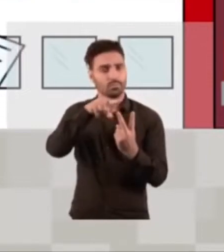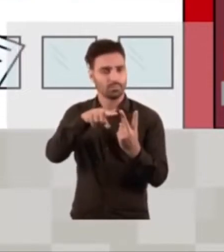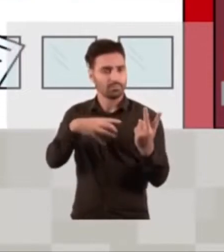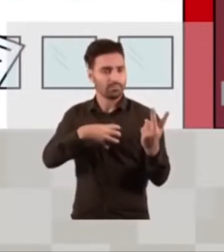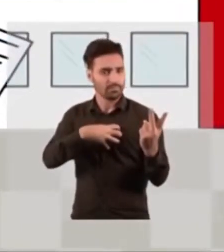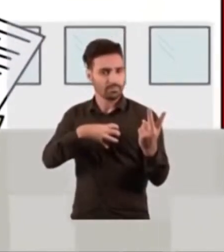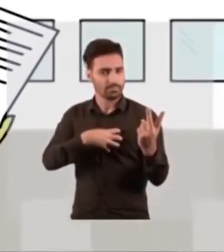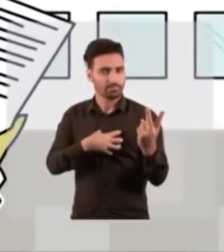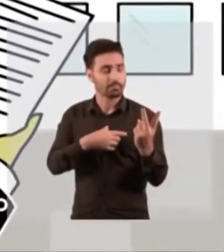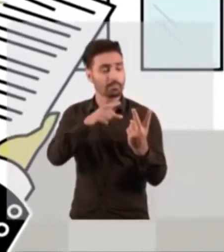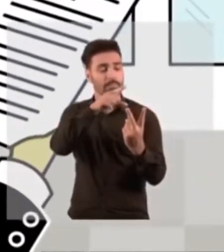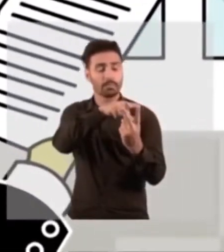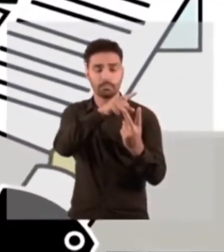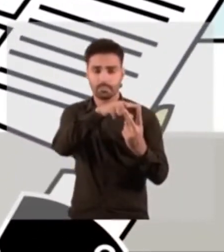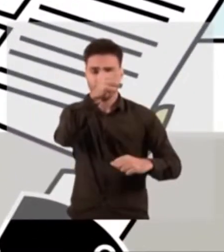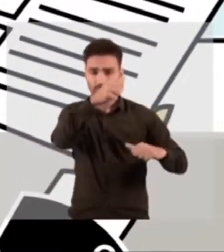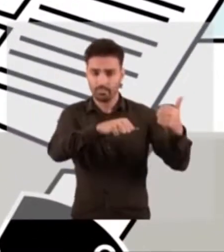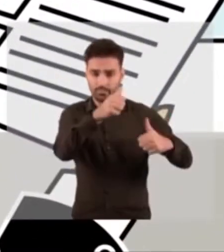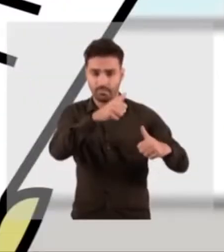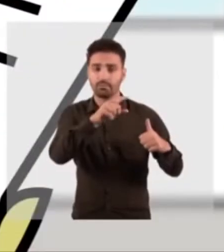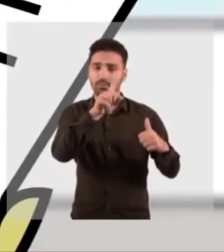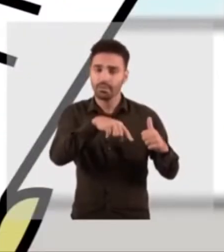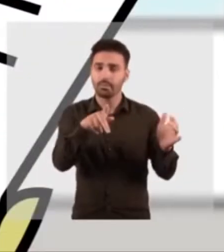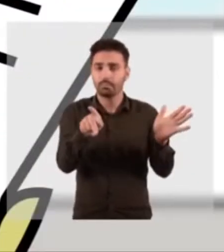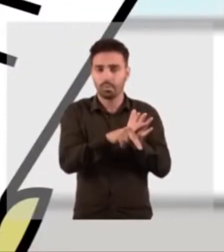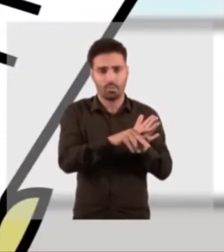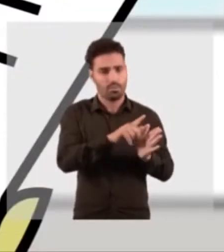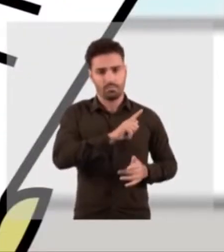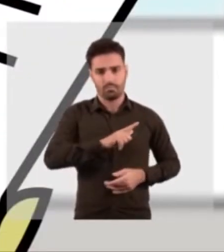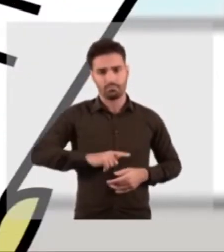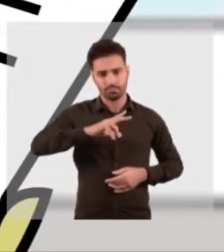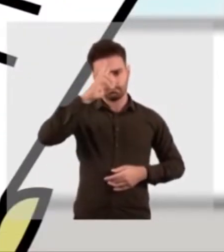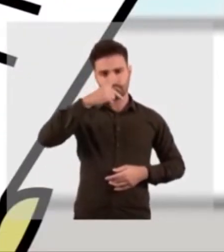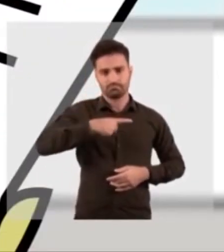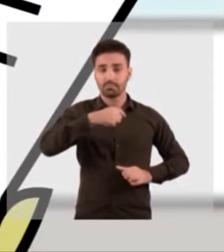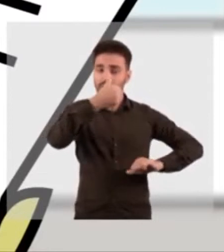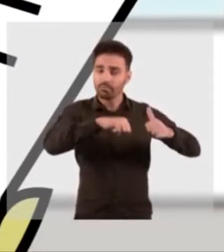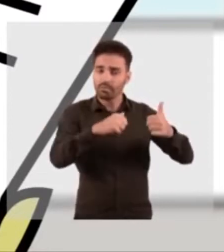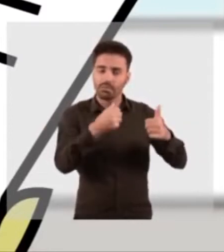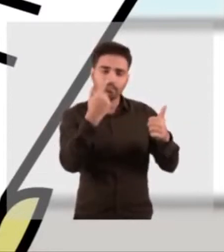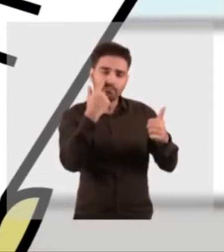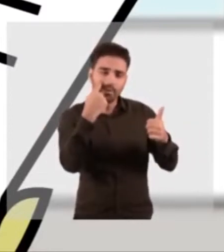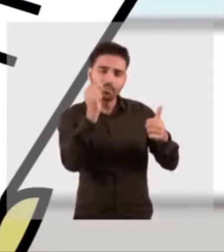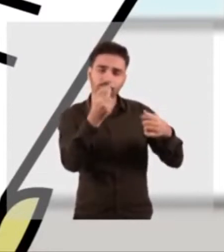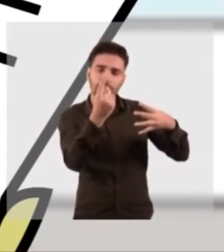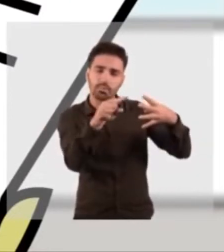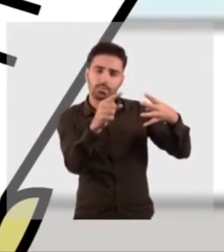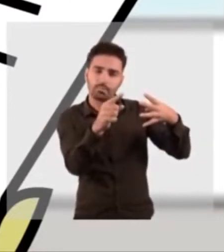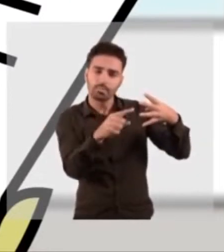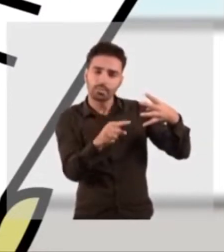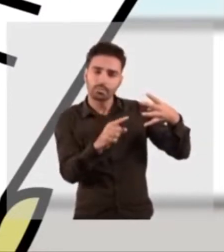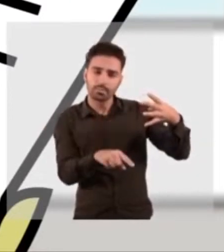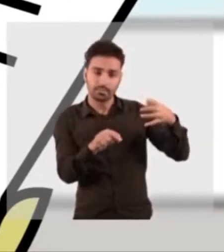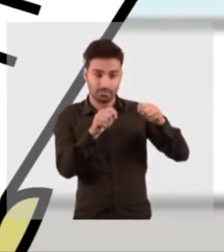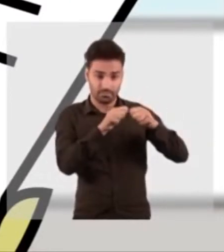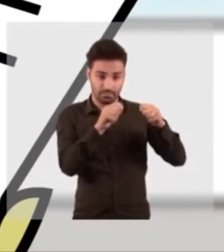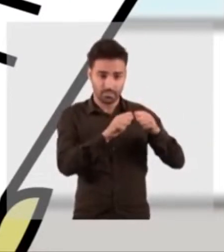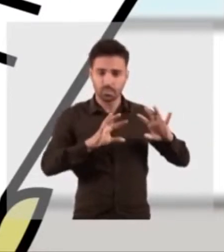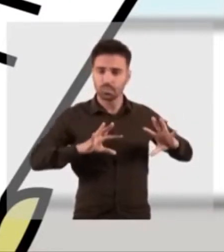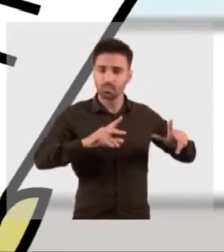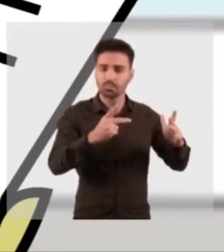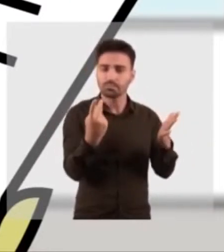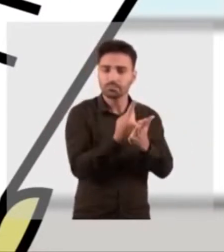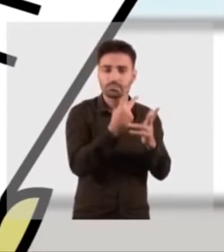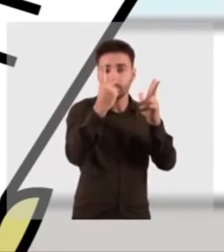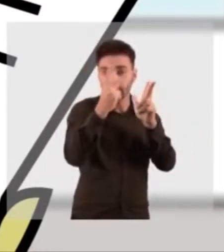níveis. A primeira avaliação é feita pelo próprio governo, verificando se o que foi concebido foi realizado, se tudo aconteceu